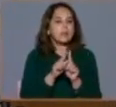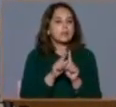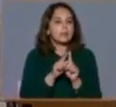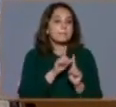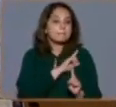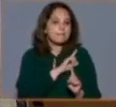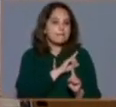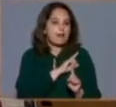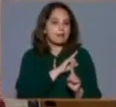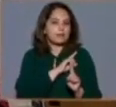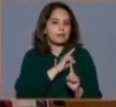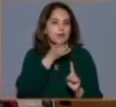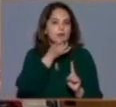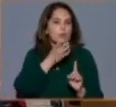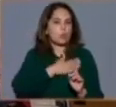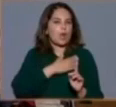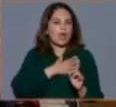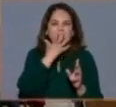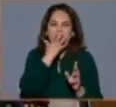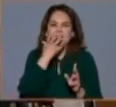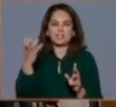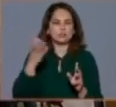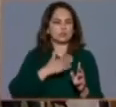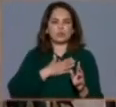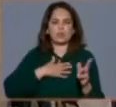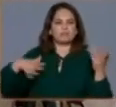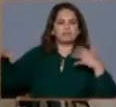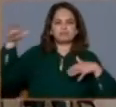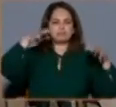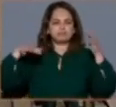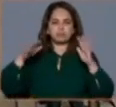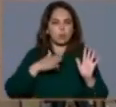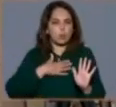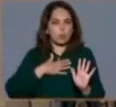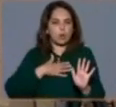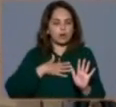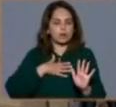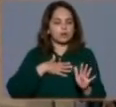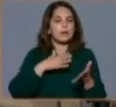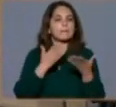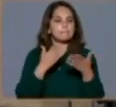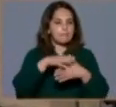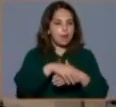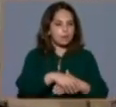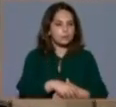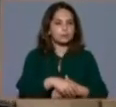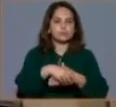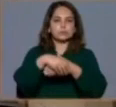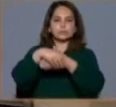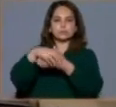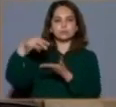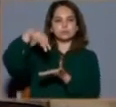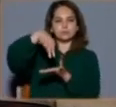que não permite gritos fúnebres nem alarido, ao levantar a jovem pela mão e a devolver ao pai para que